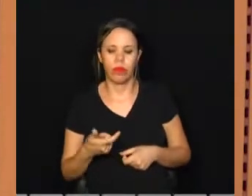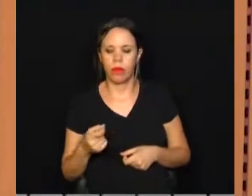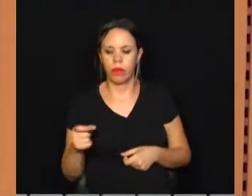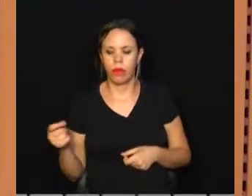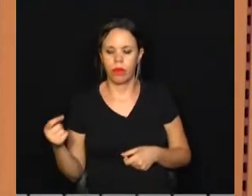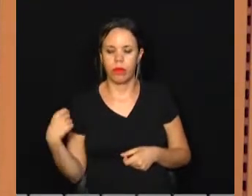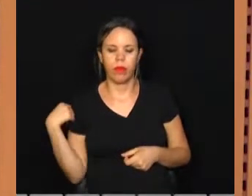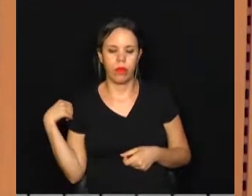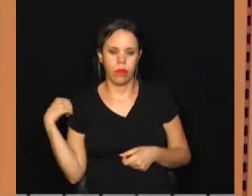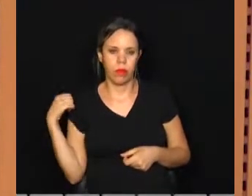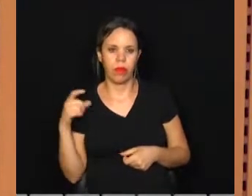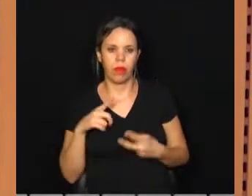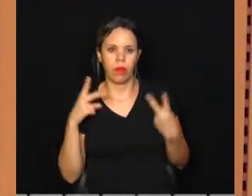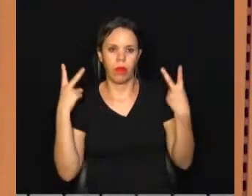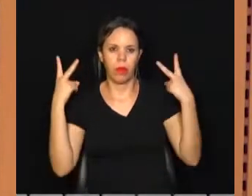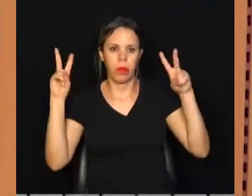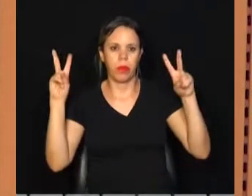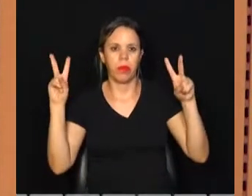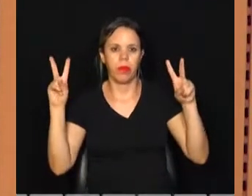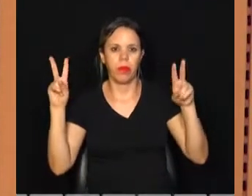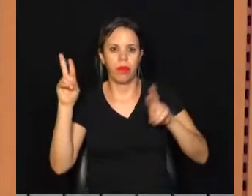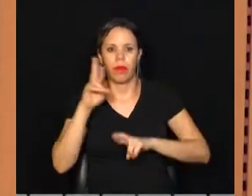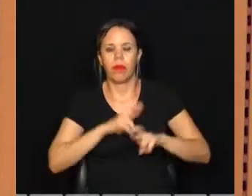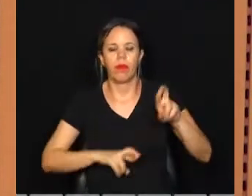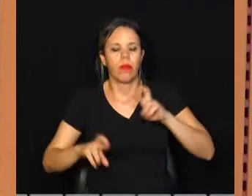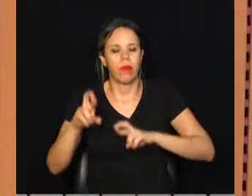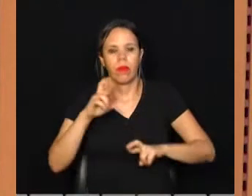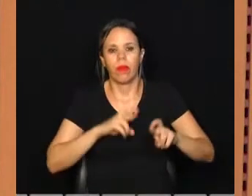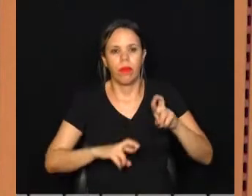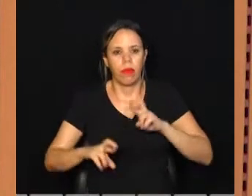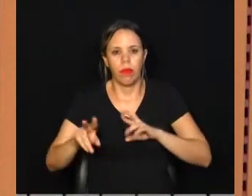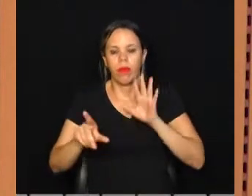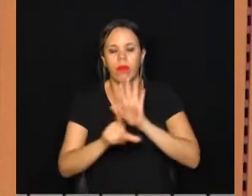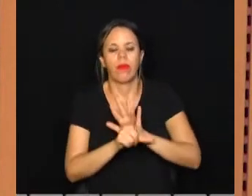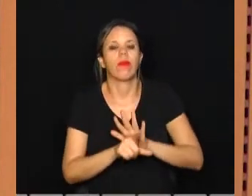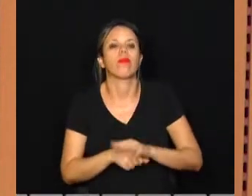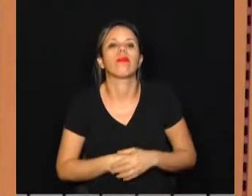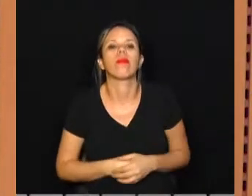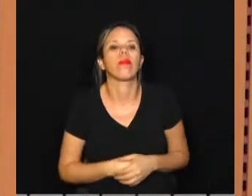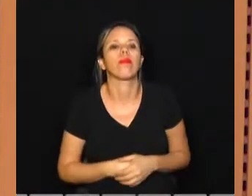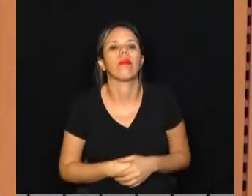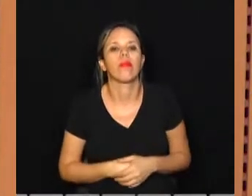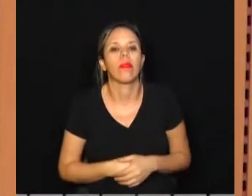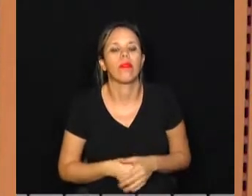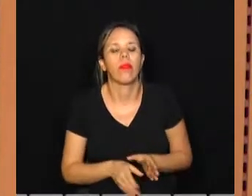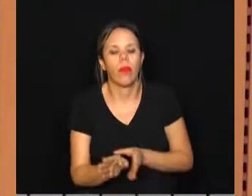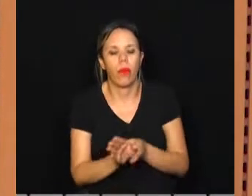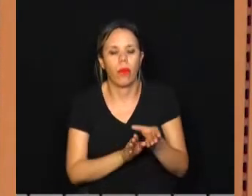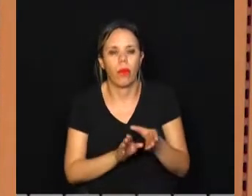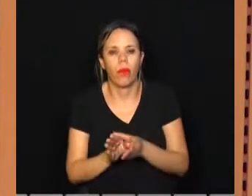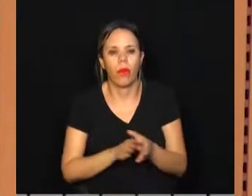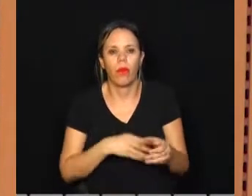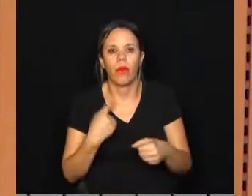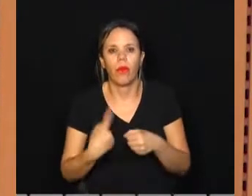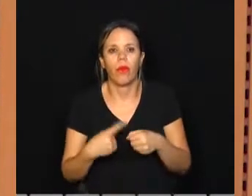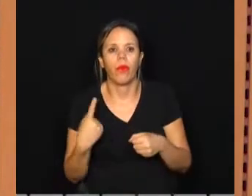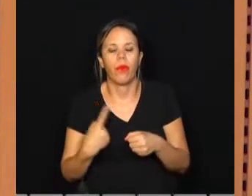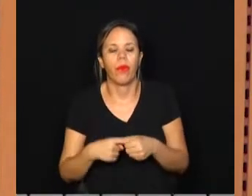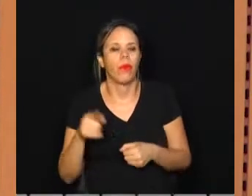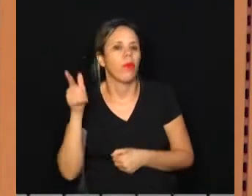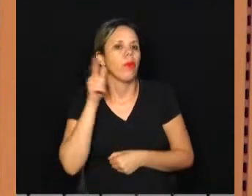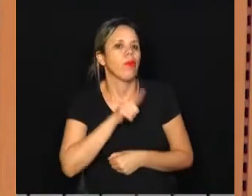2020 teve uma vitória na revisão da lei do Conselho Municipal, a